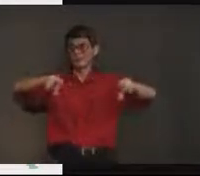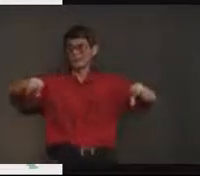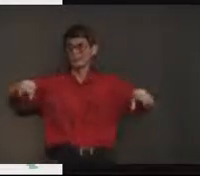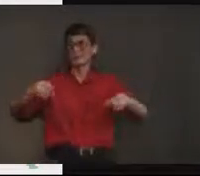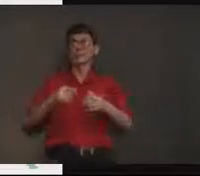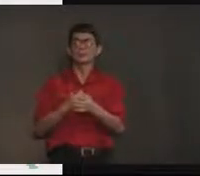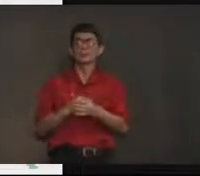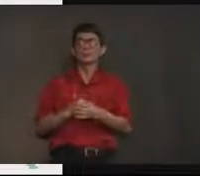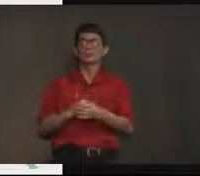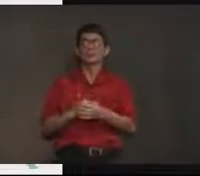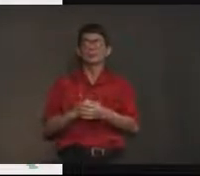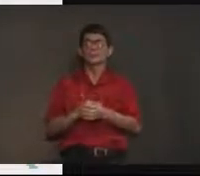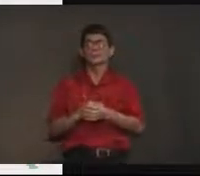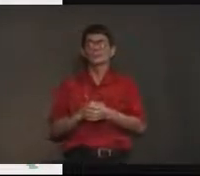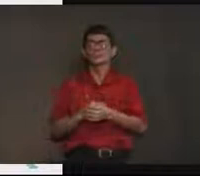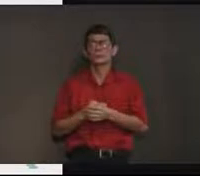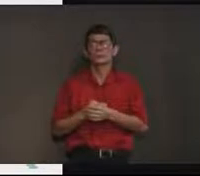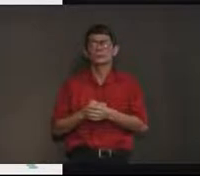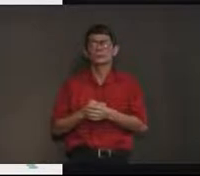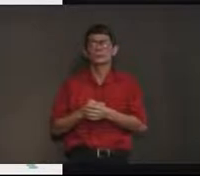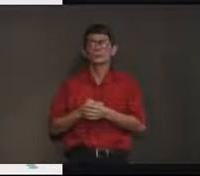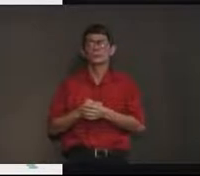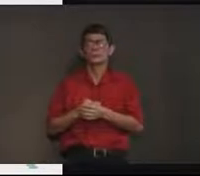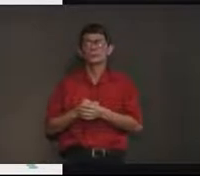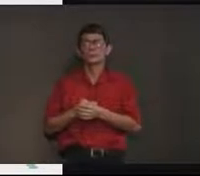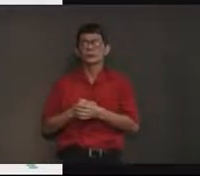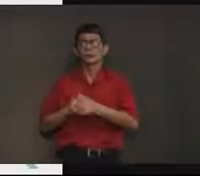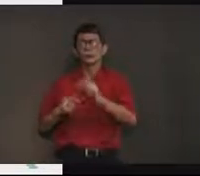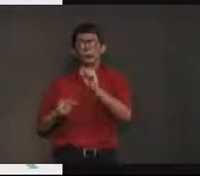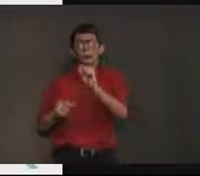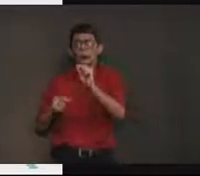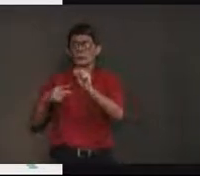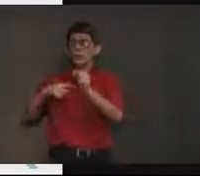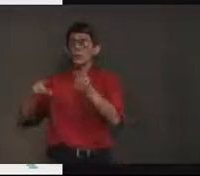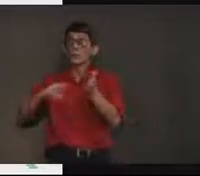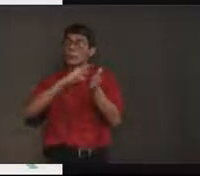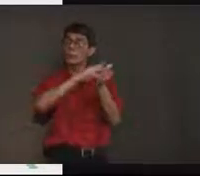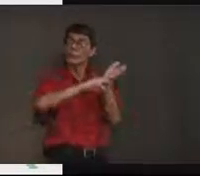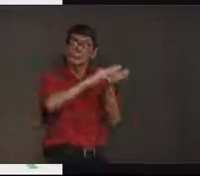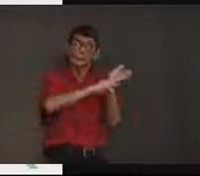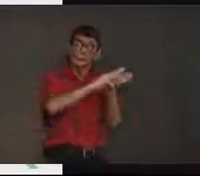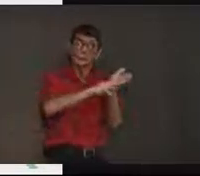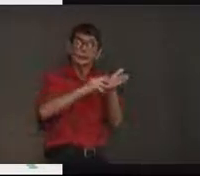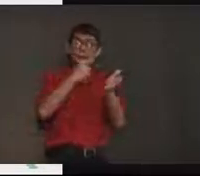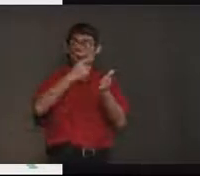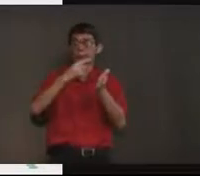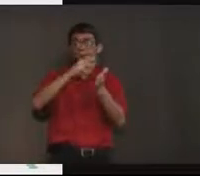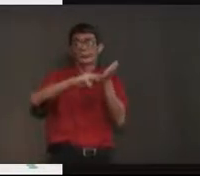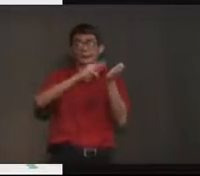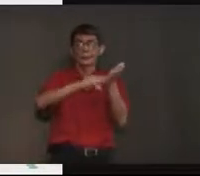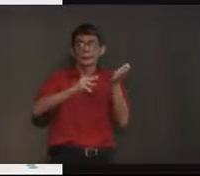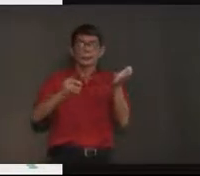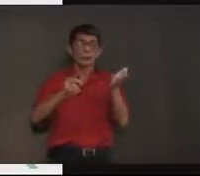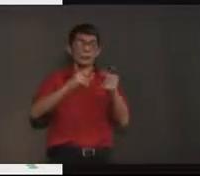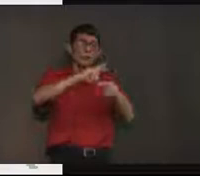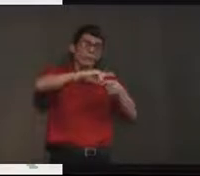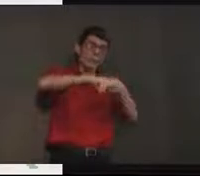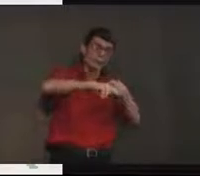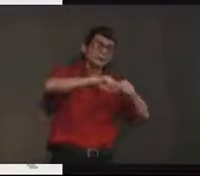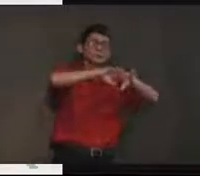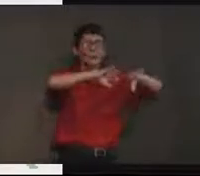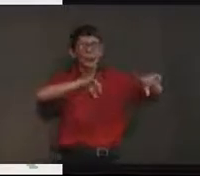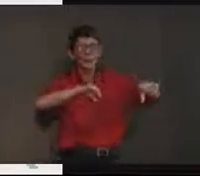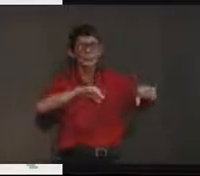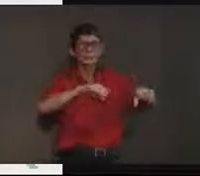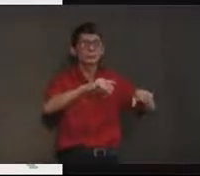já os cursos de início dia de ó tudo vê que tem um método de separação de variáveis para